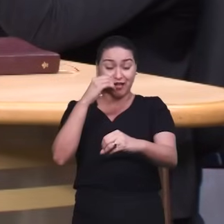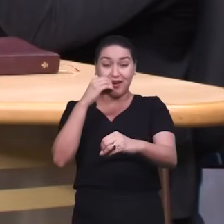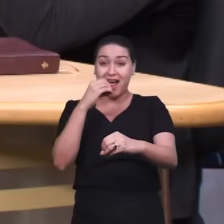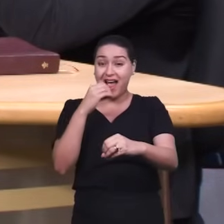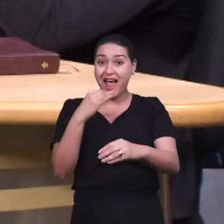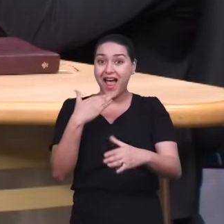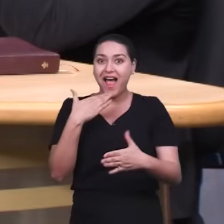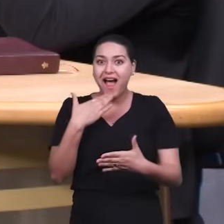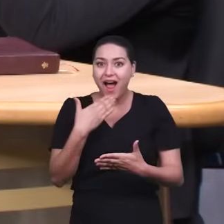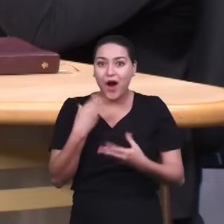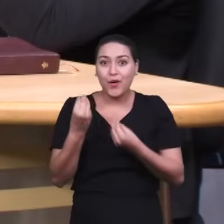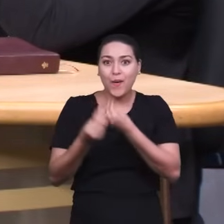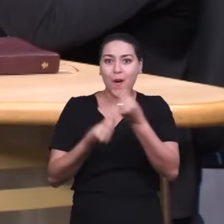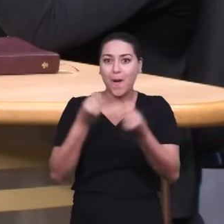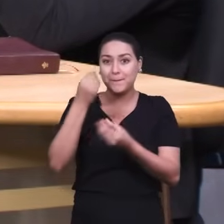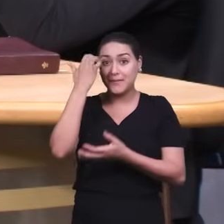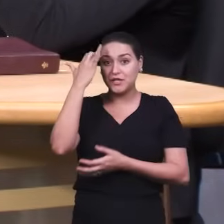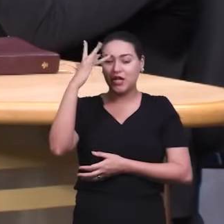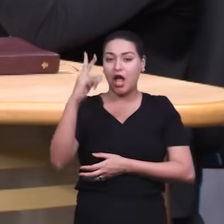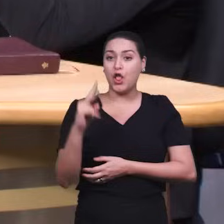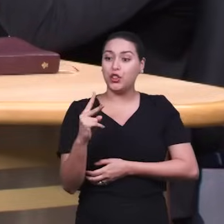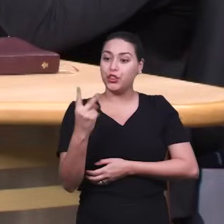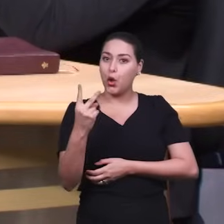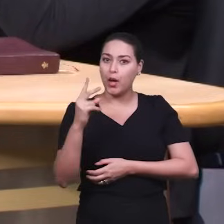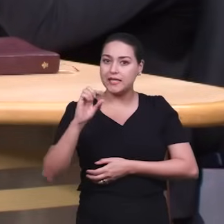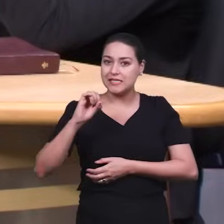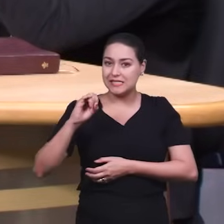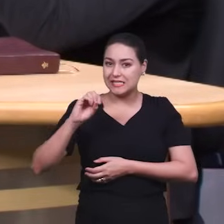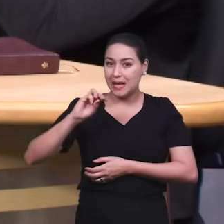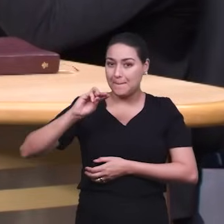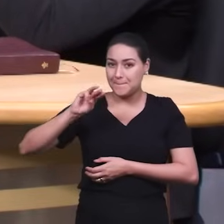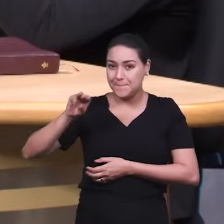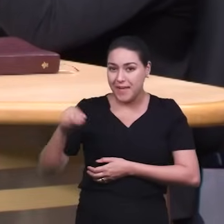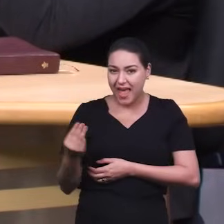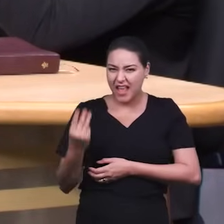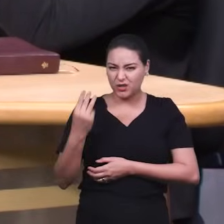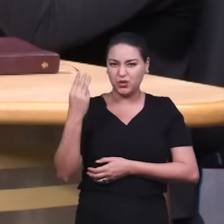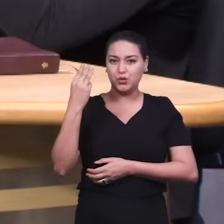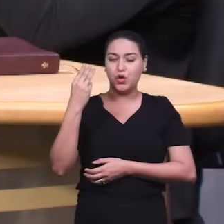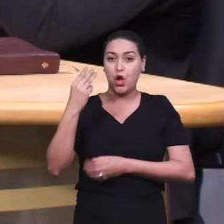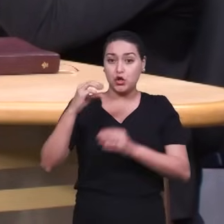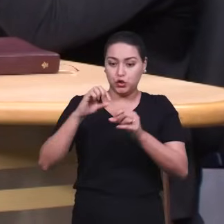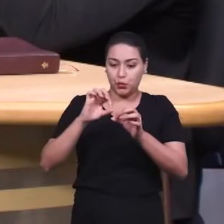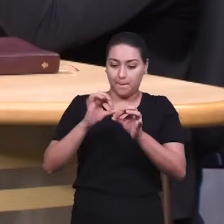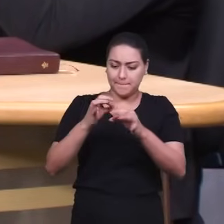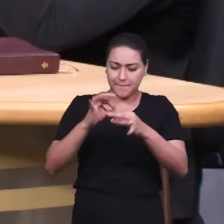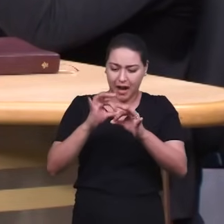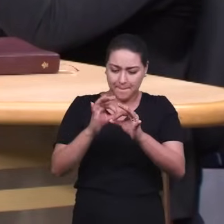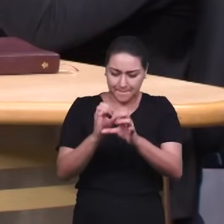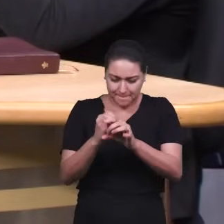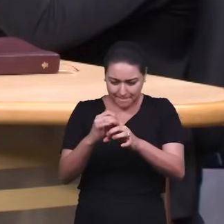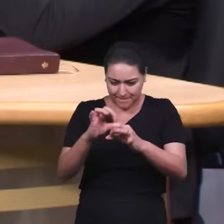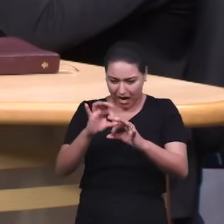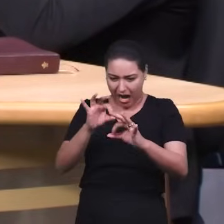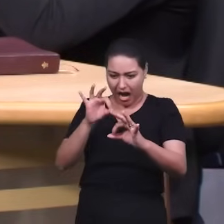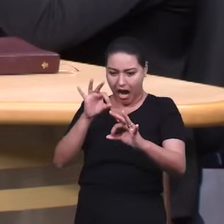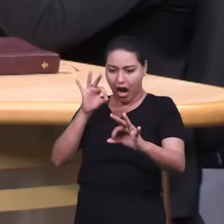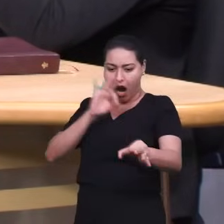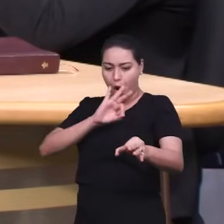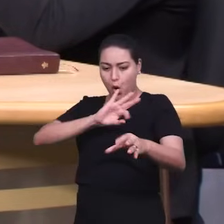como engenheiro, Sim, é uma coisa inimaginável. Você pegar 2 metros de uma molécula e colocar ela